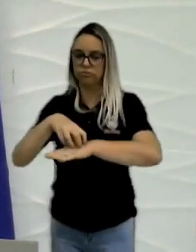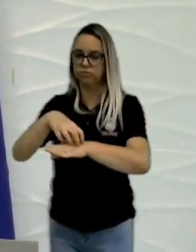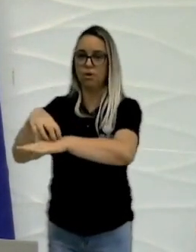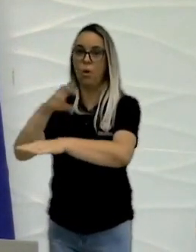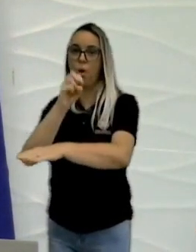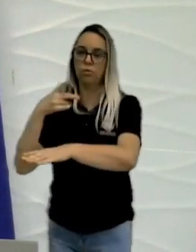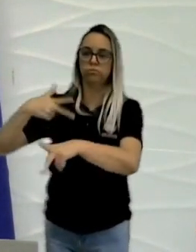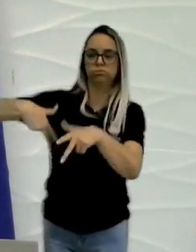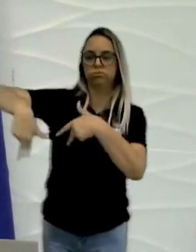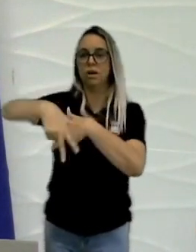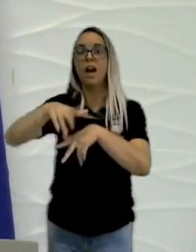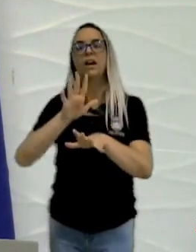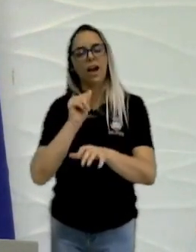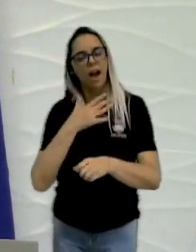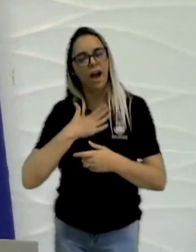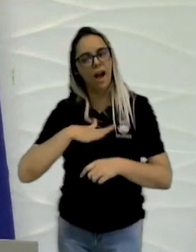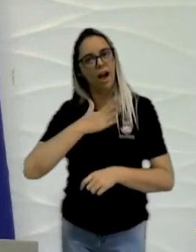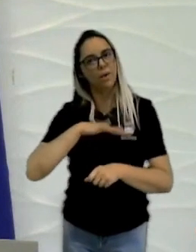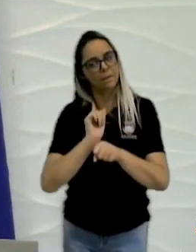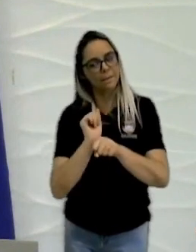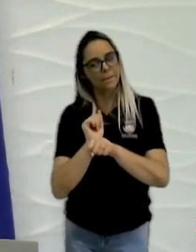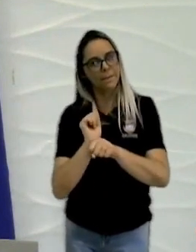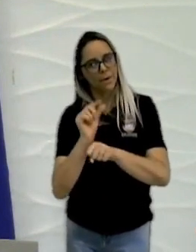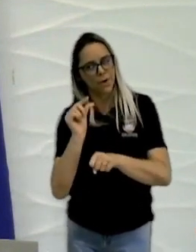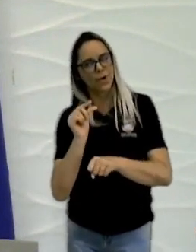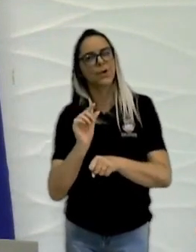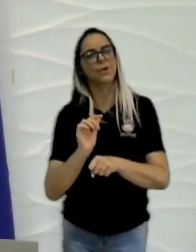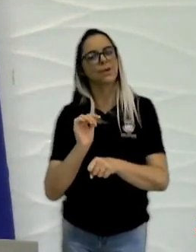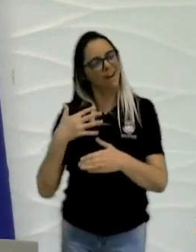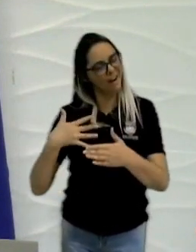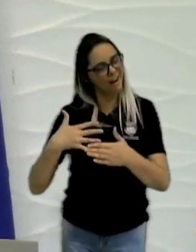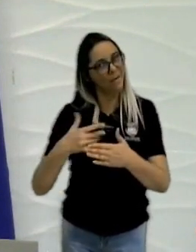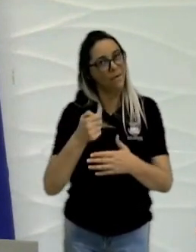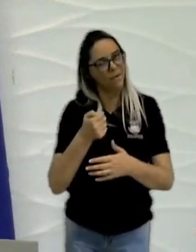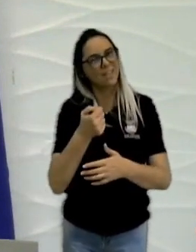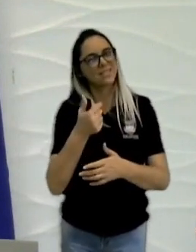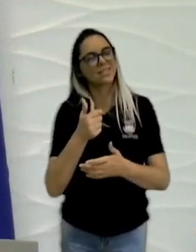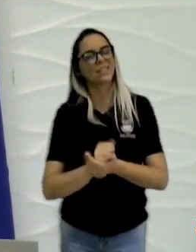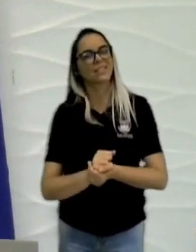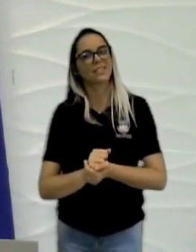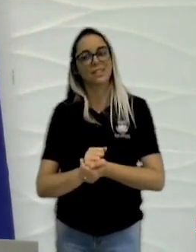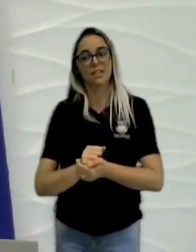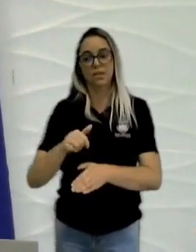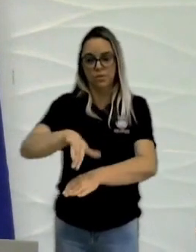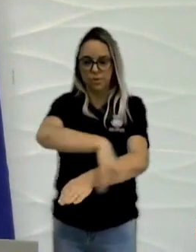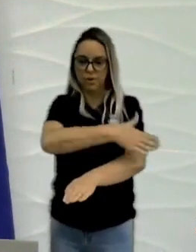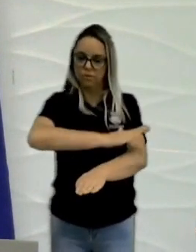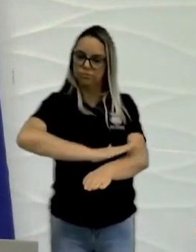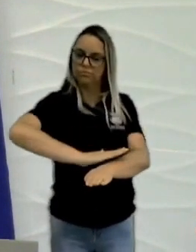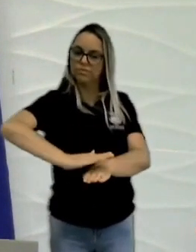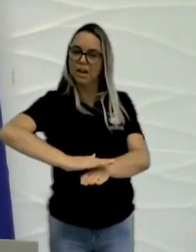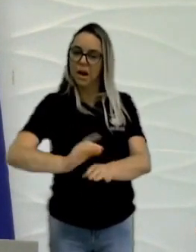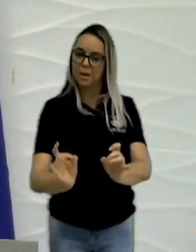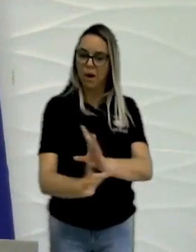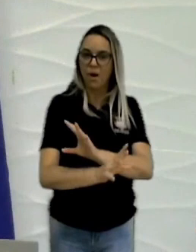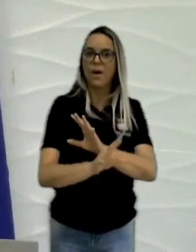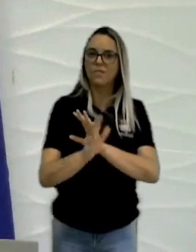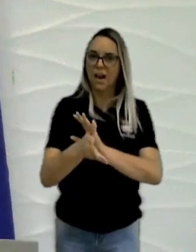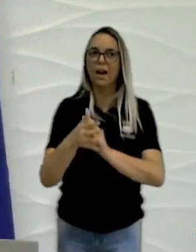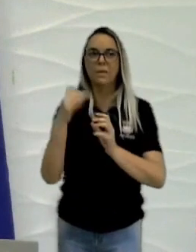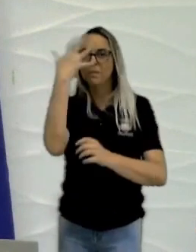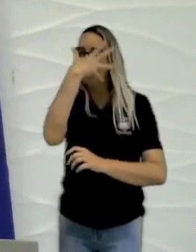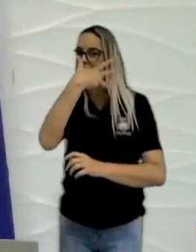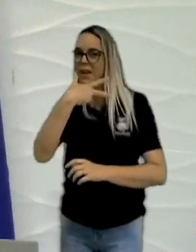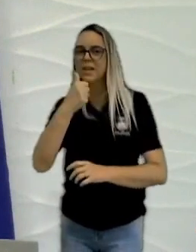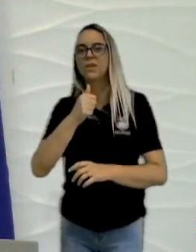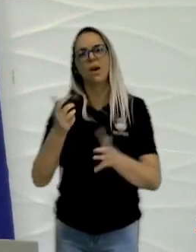Gama, né, que aguardem mais um pouco. O importante é que o calçamento está feito, está todo recuperado, tudo bonitinho, então não custa